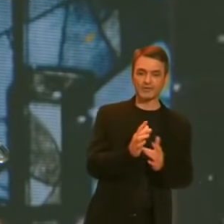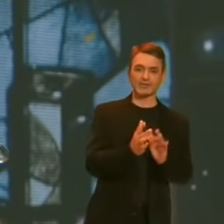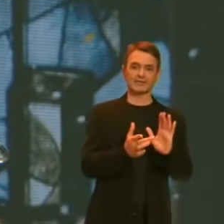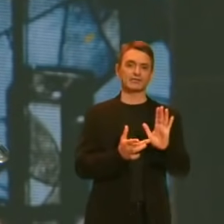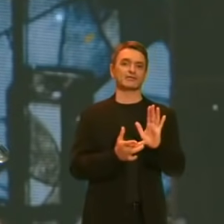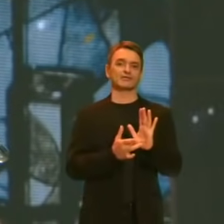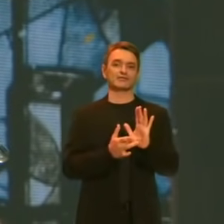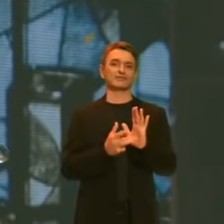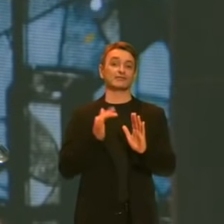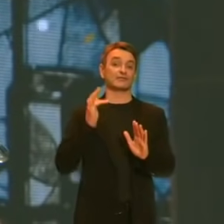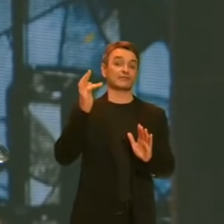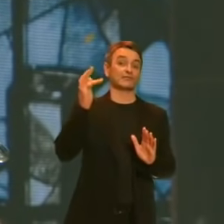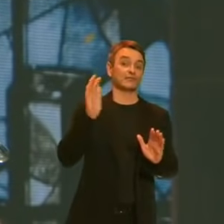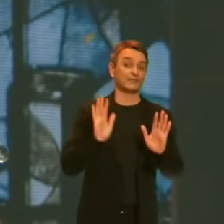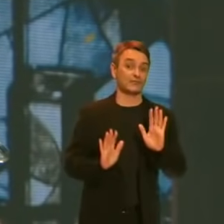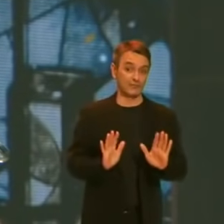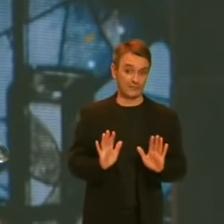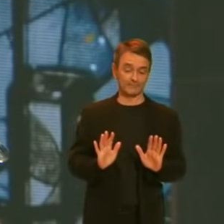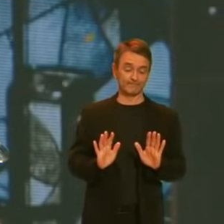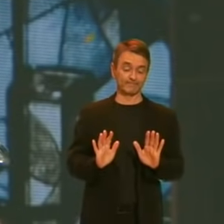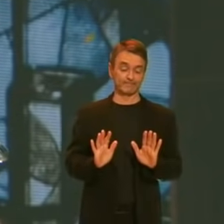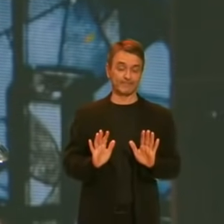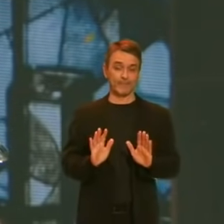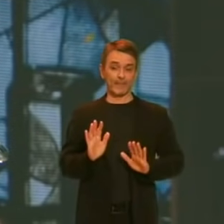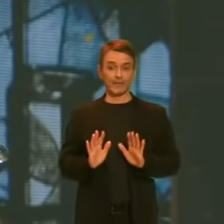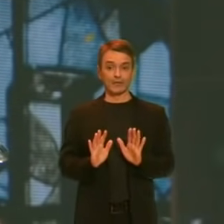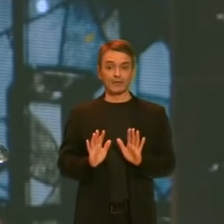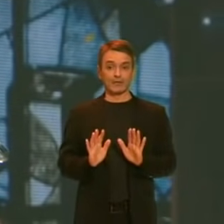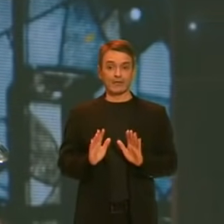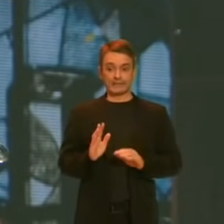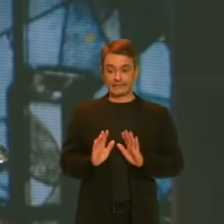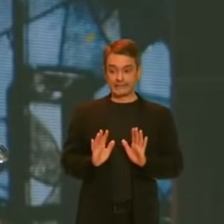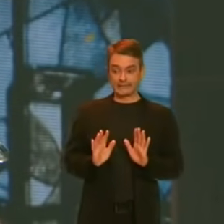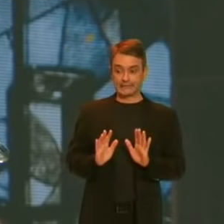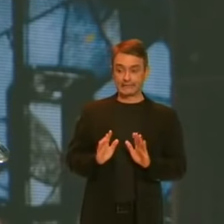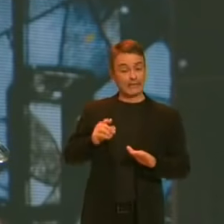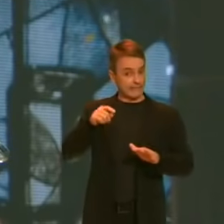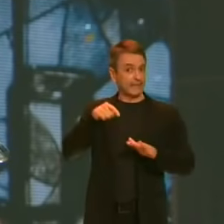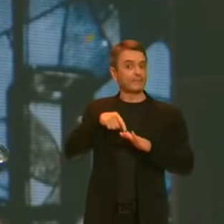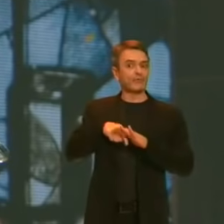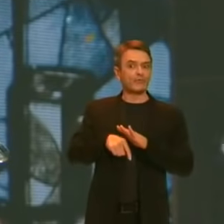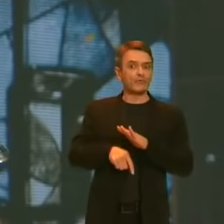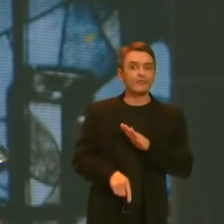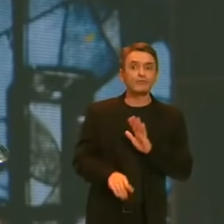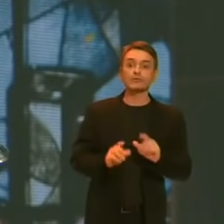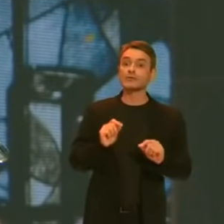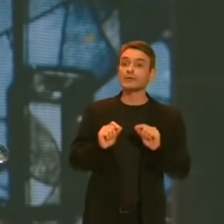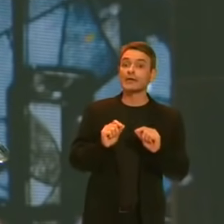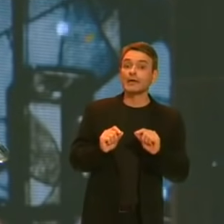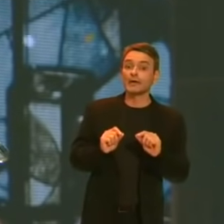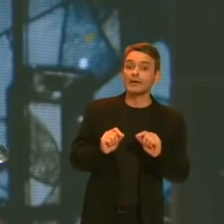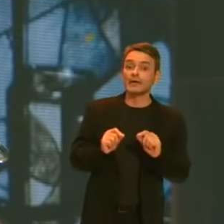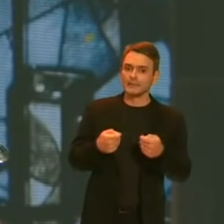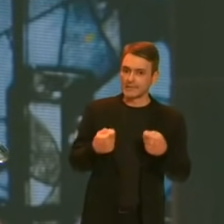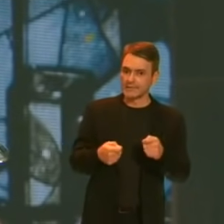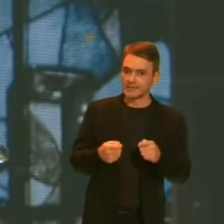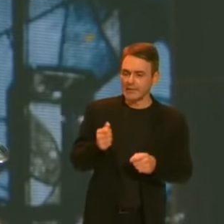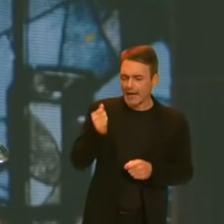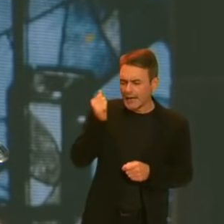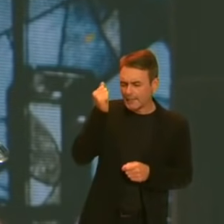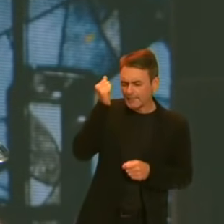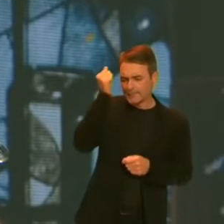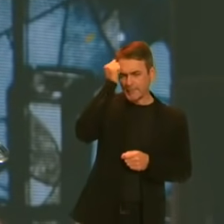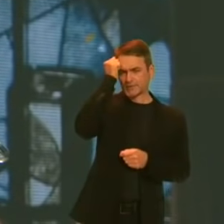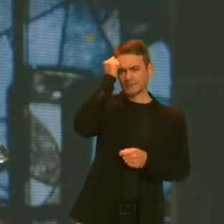apelo frequente, um apelo de maior intensidade ao arrependimento, à entrega